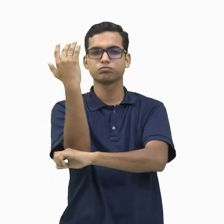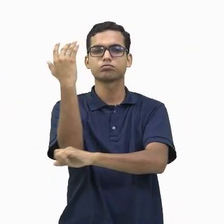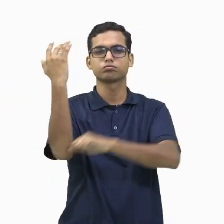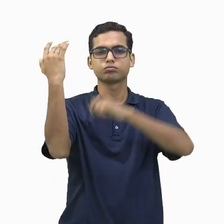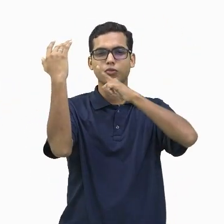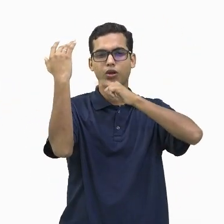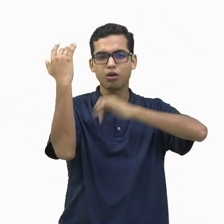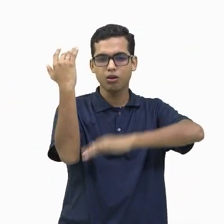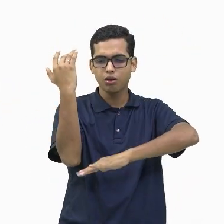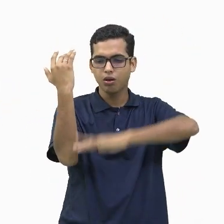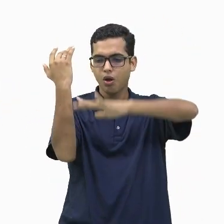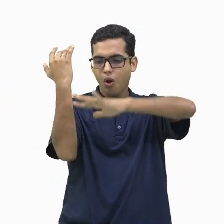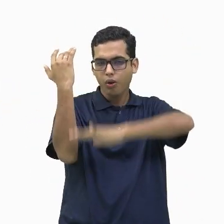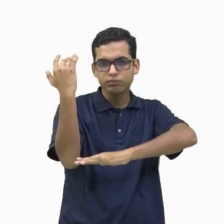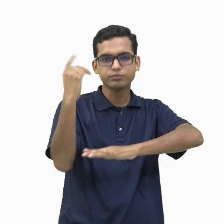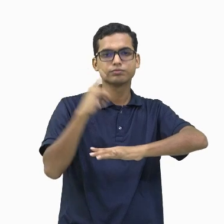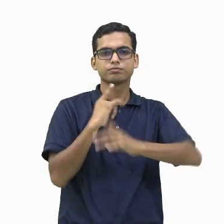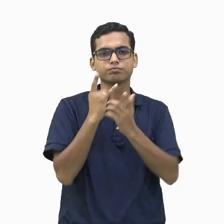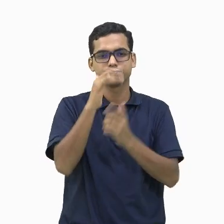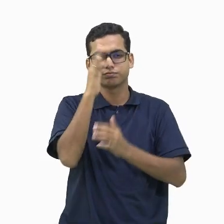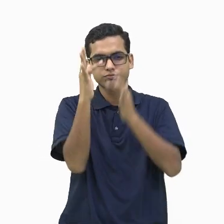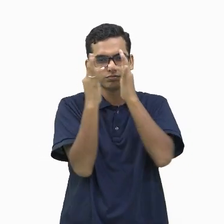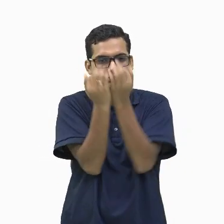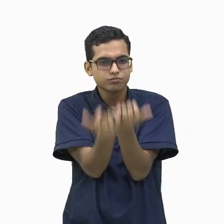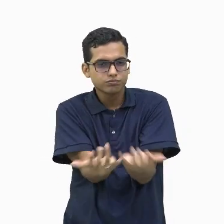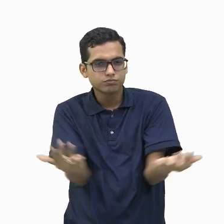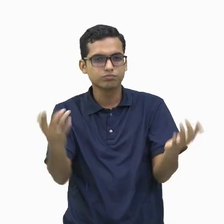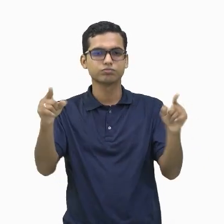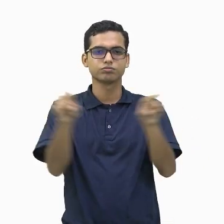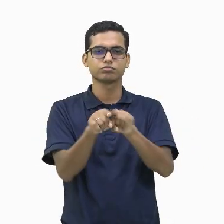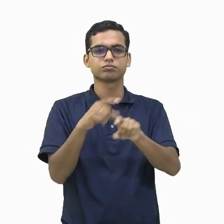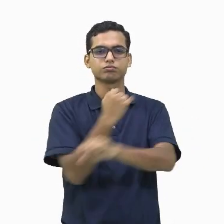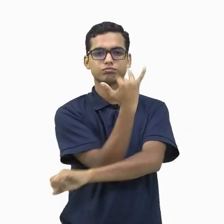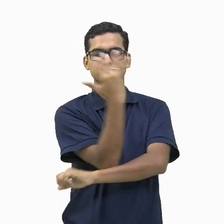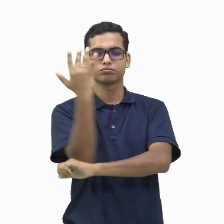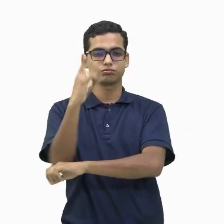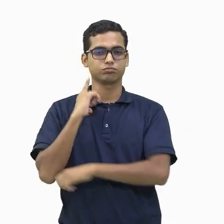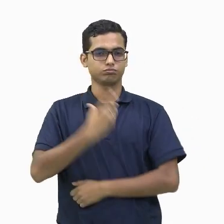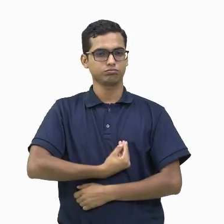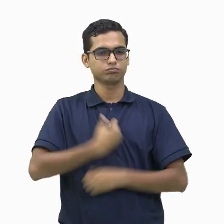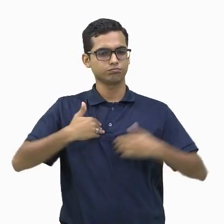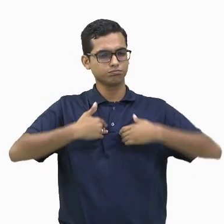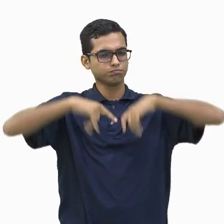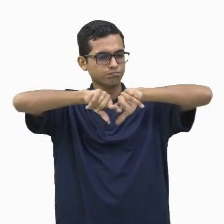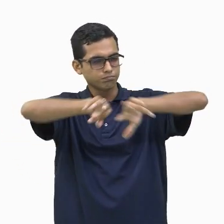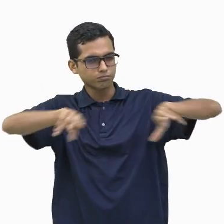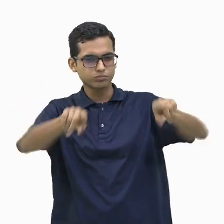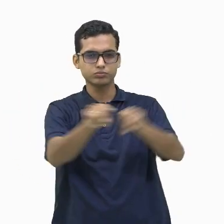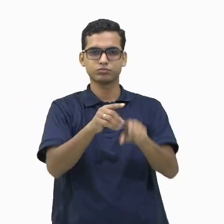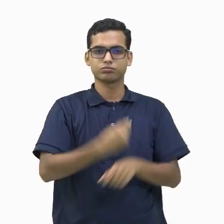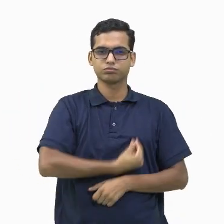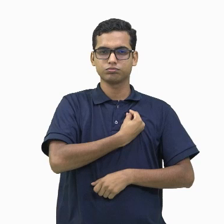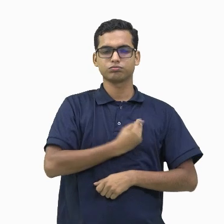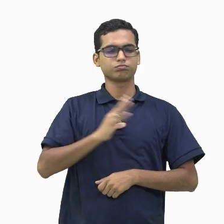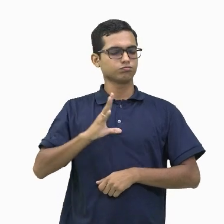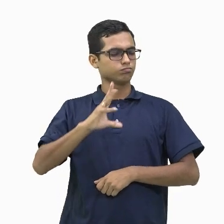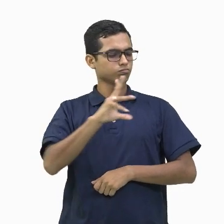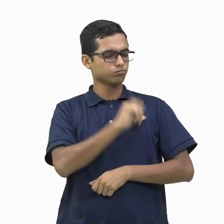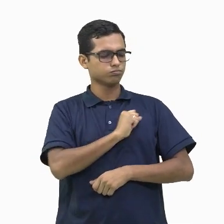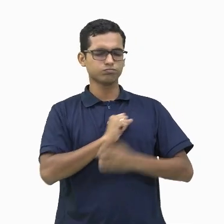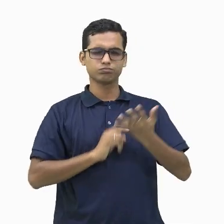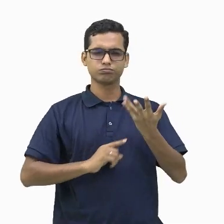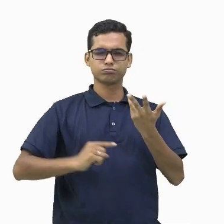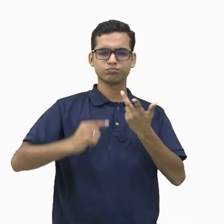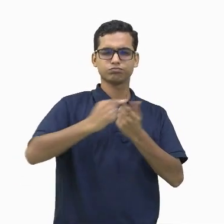bosques têm mais vida, nossa vida mais amores. Então, percebam aí que nossos, né, que são aí variações